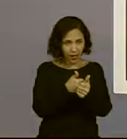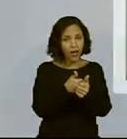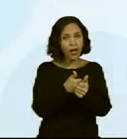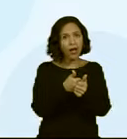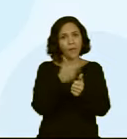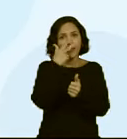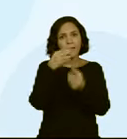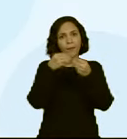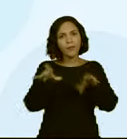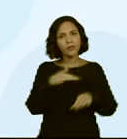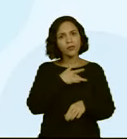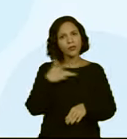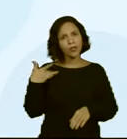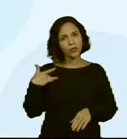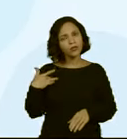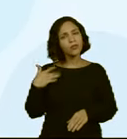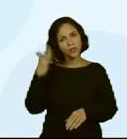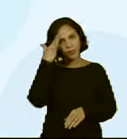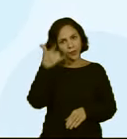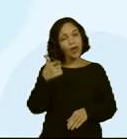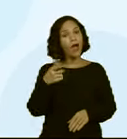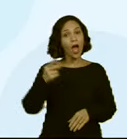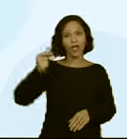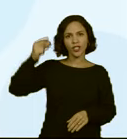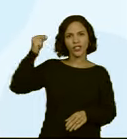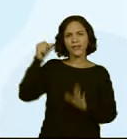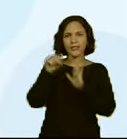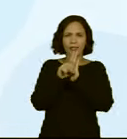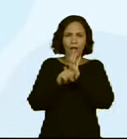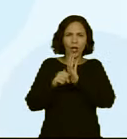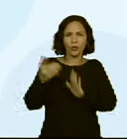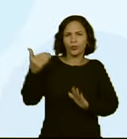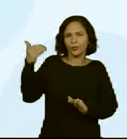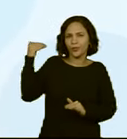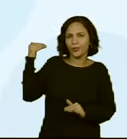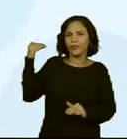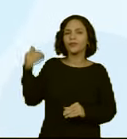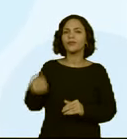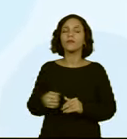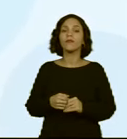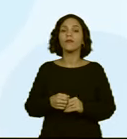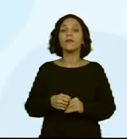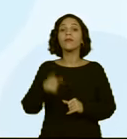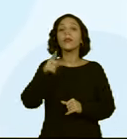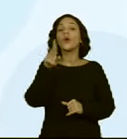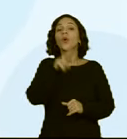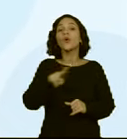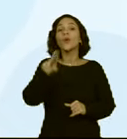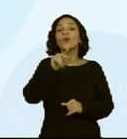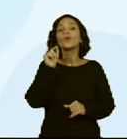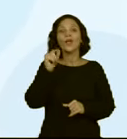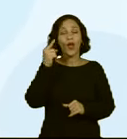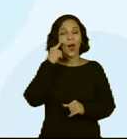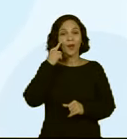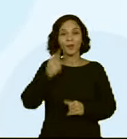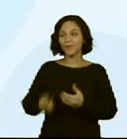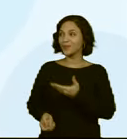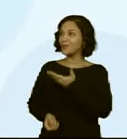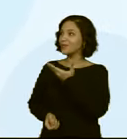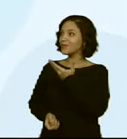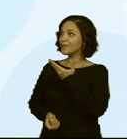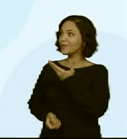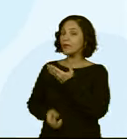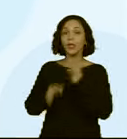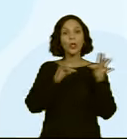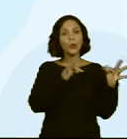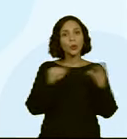riscos à própria saúde antigamente né alguns séculos atrás se utilizava esse acessório